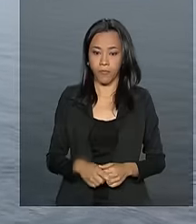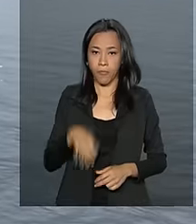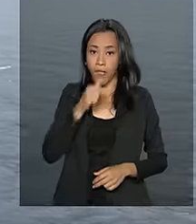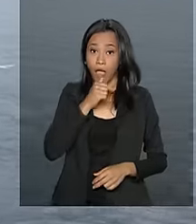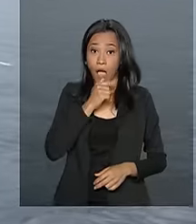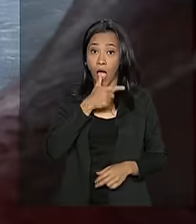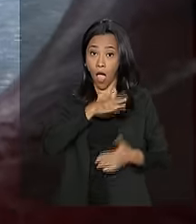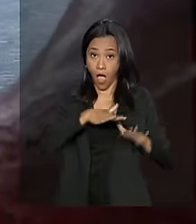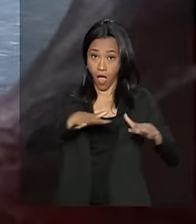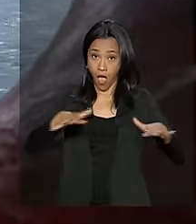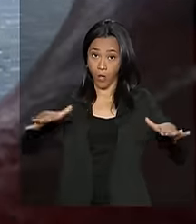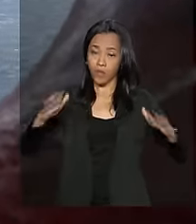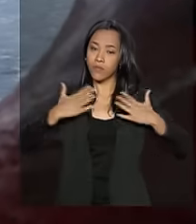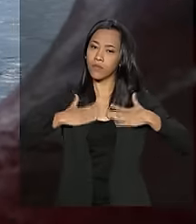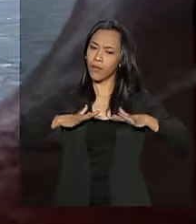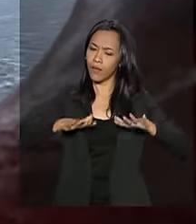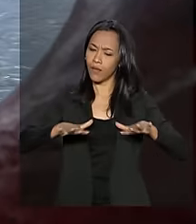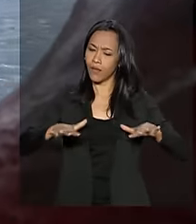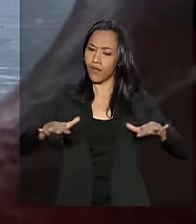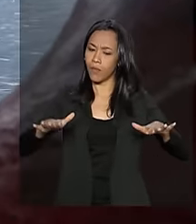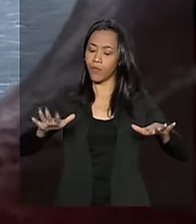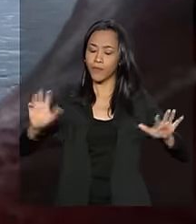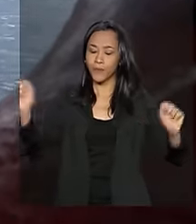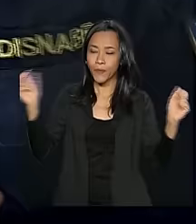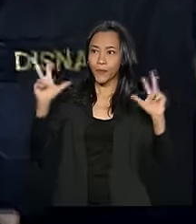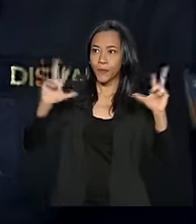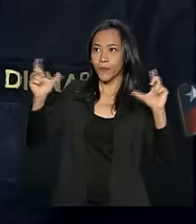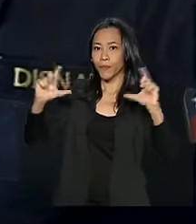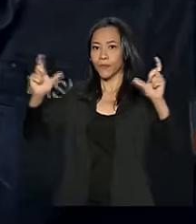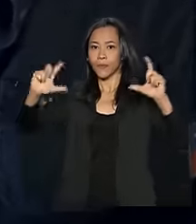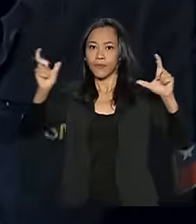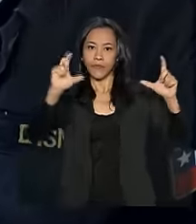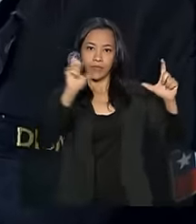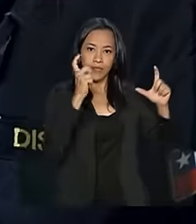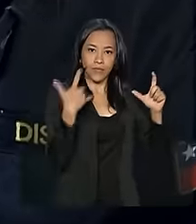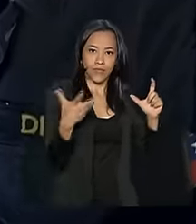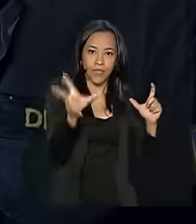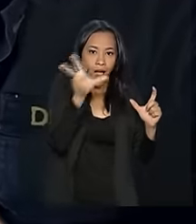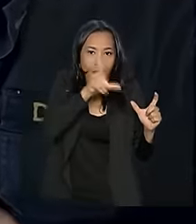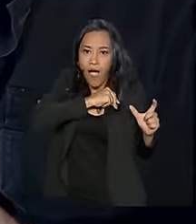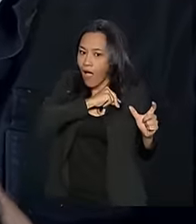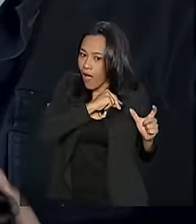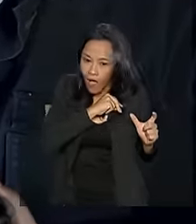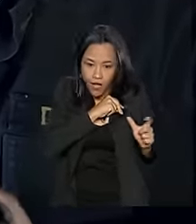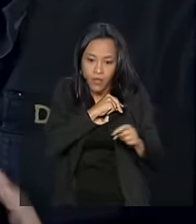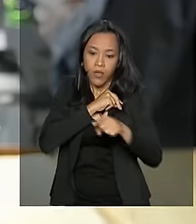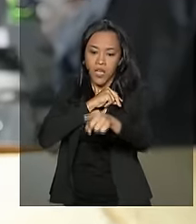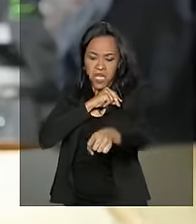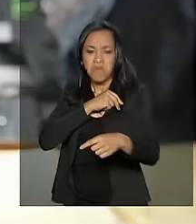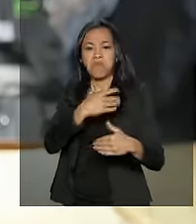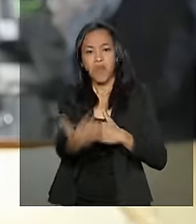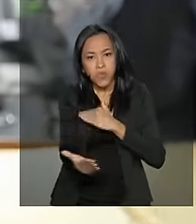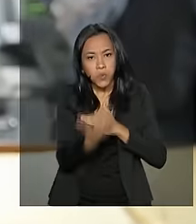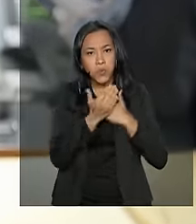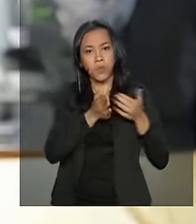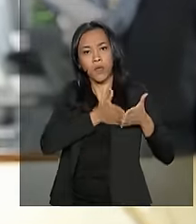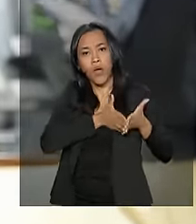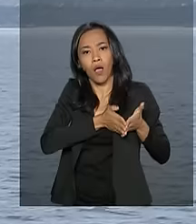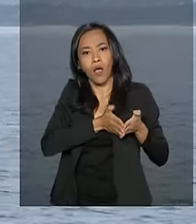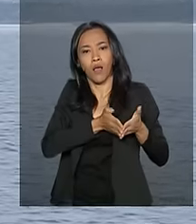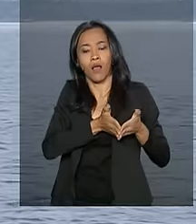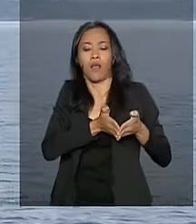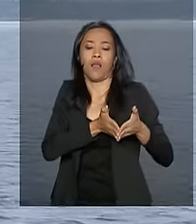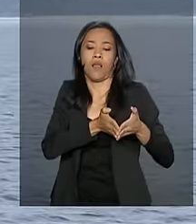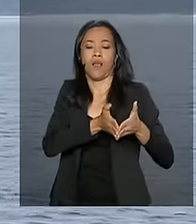Águas tranquilas, paisagens de tirar o fôlego. A bordo, práticos chilenos ajudam a navegação no começo da